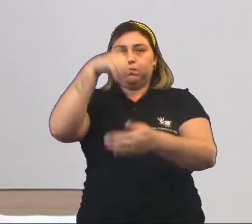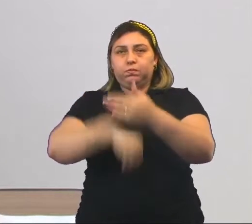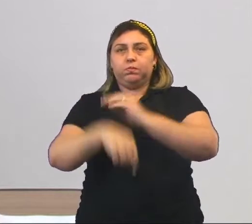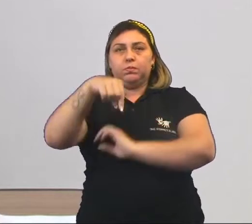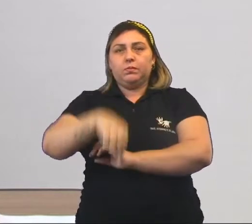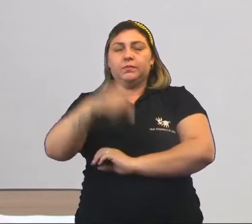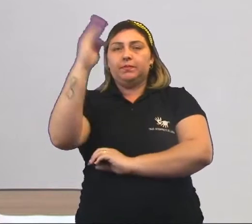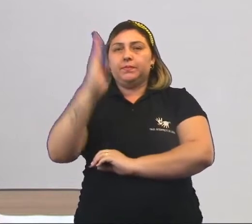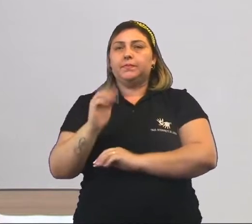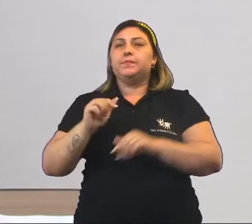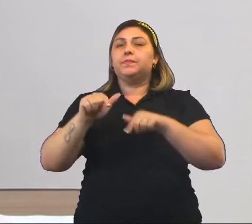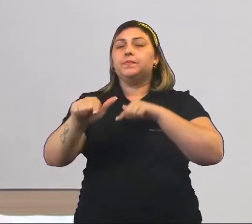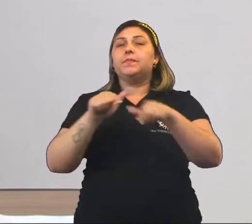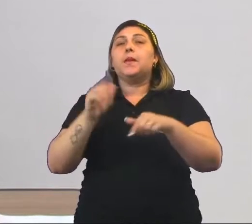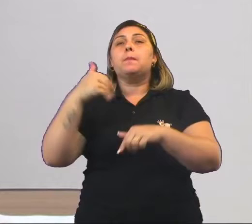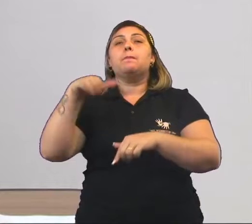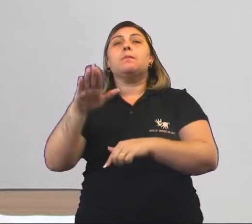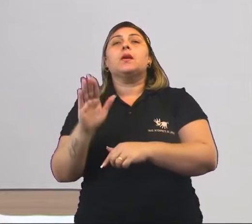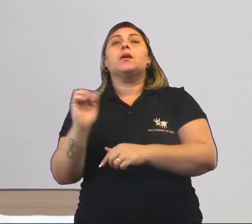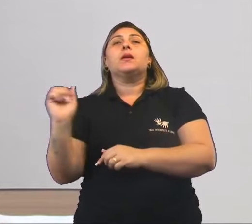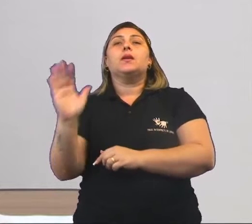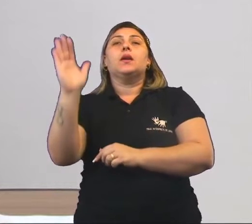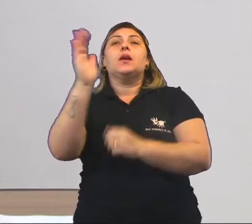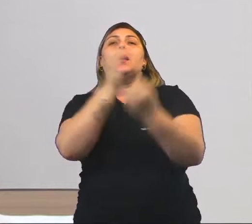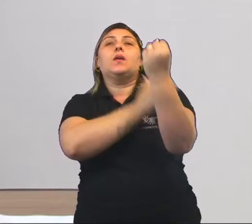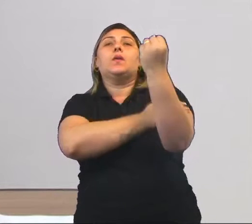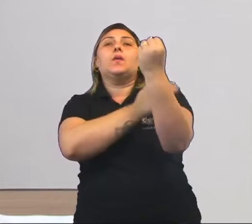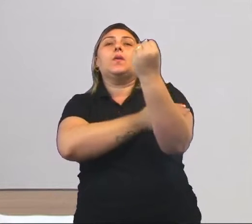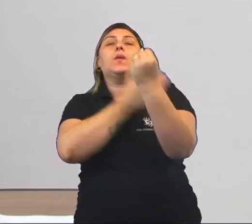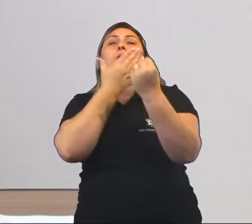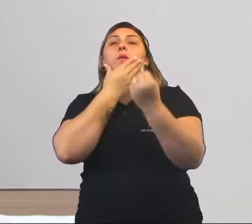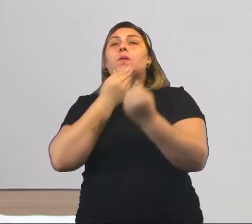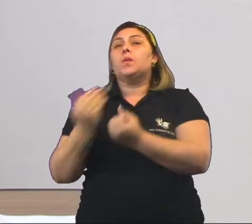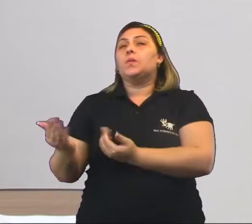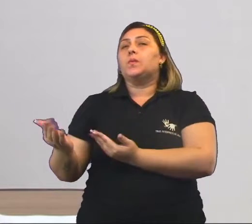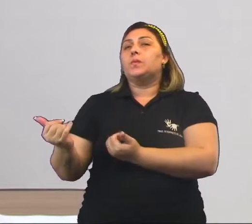trabalhar, e os mais caros eram os homens fortes, jovens,